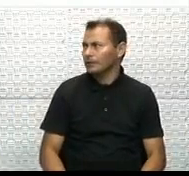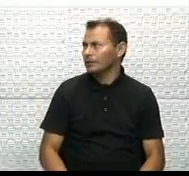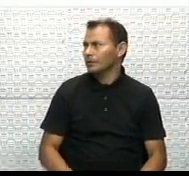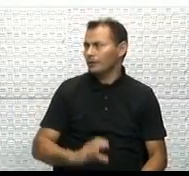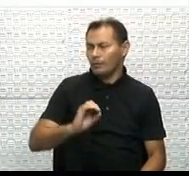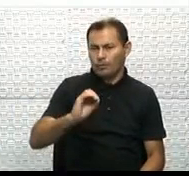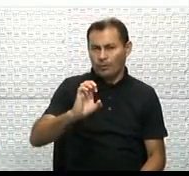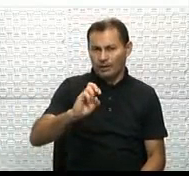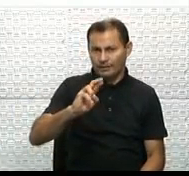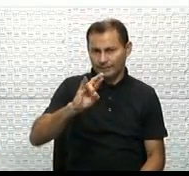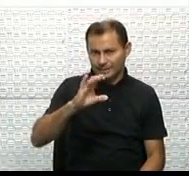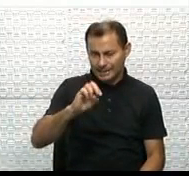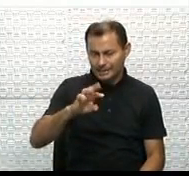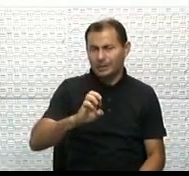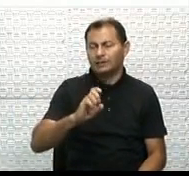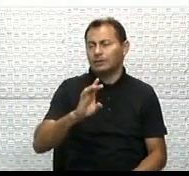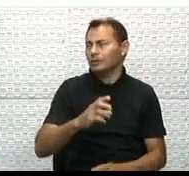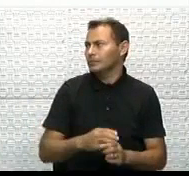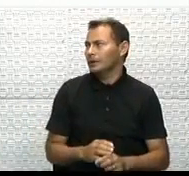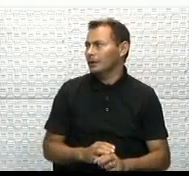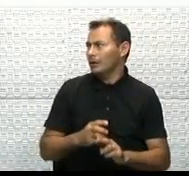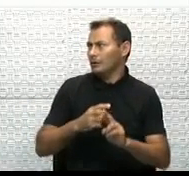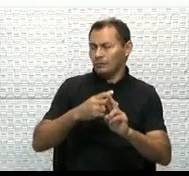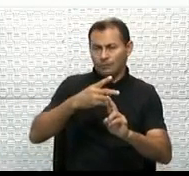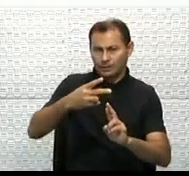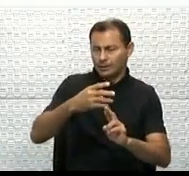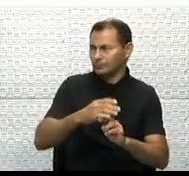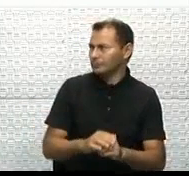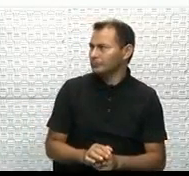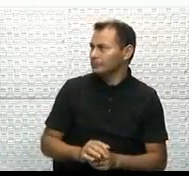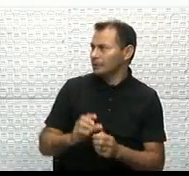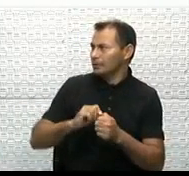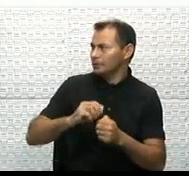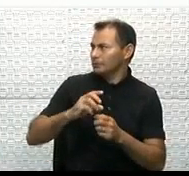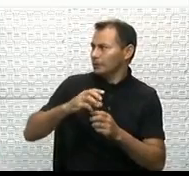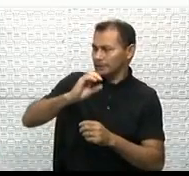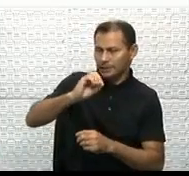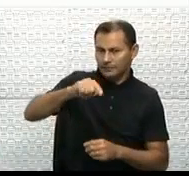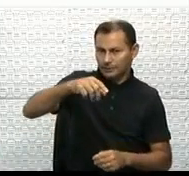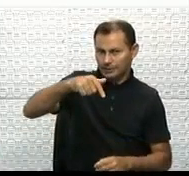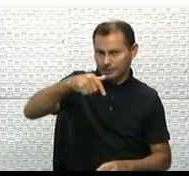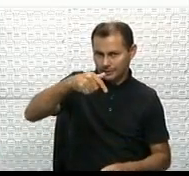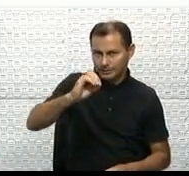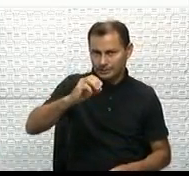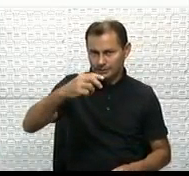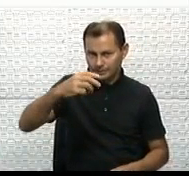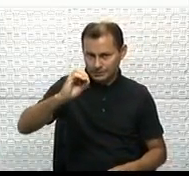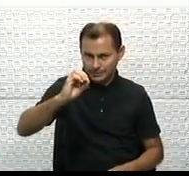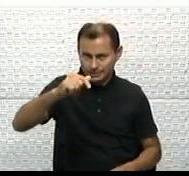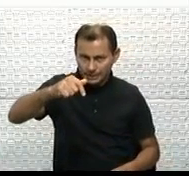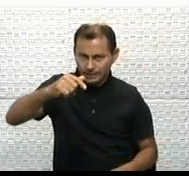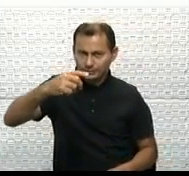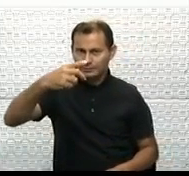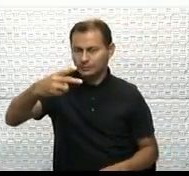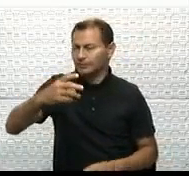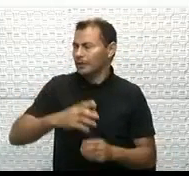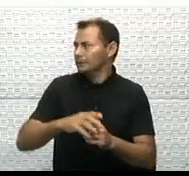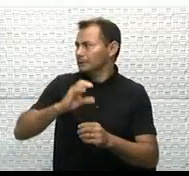Então, o coeficiente de determinação é só elevar esse valor ao quadrado. Elevando esse valor ao quadrado, teremos